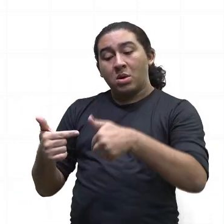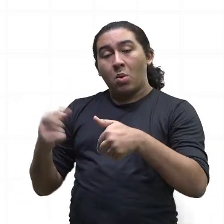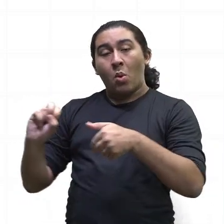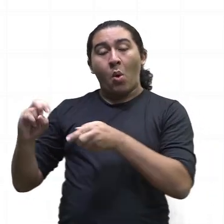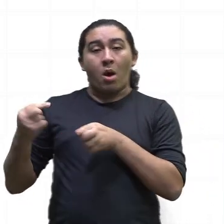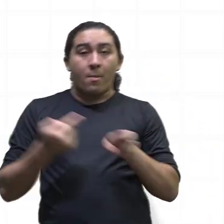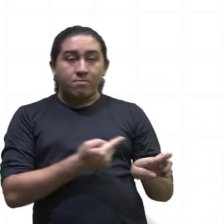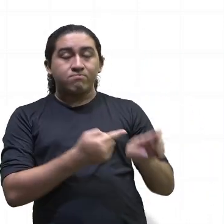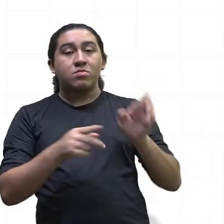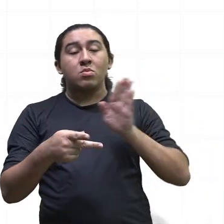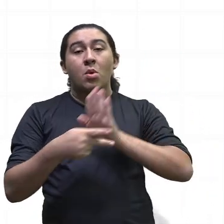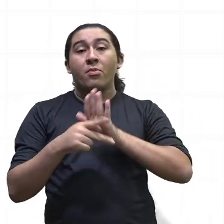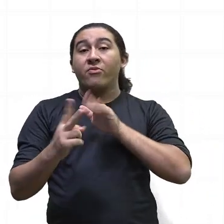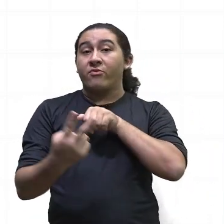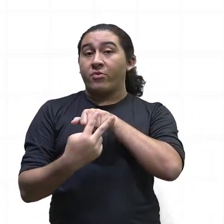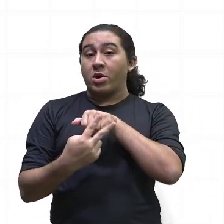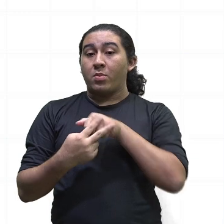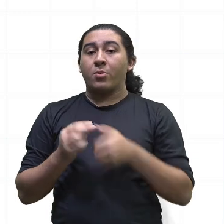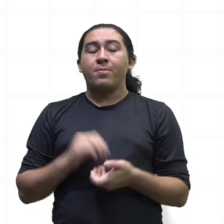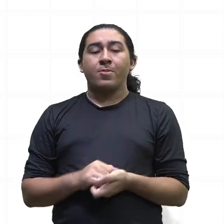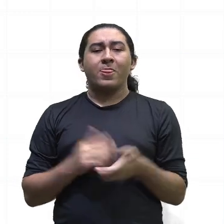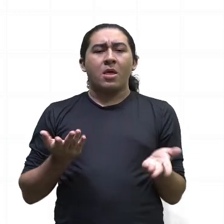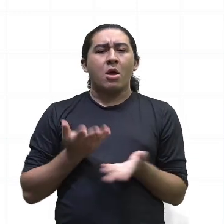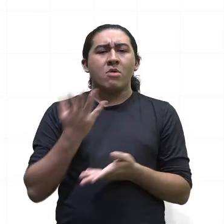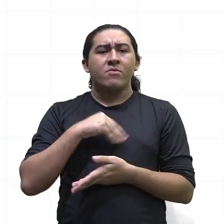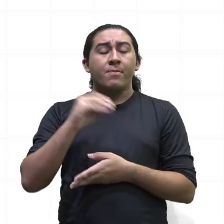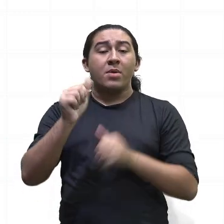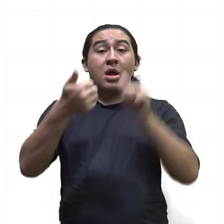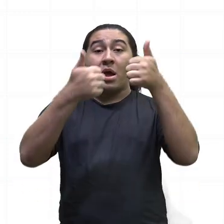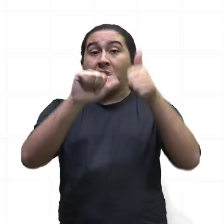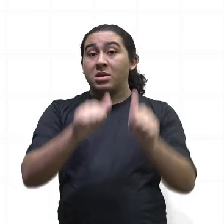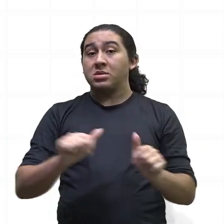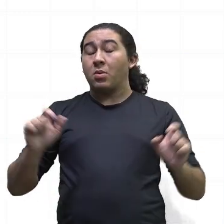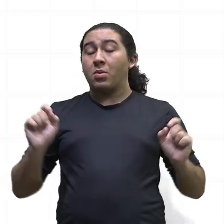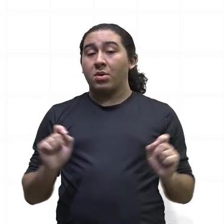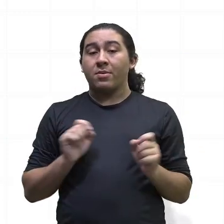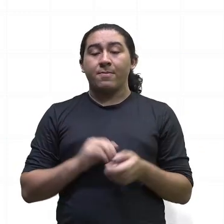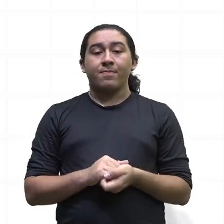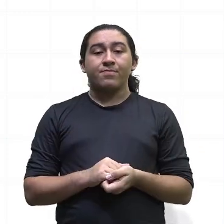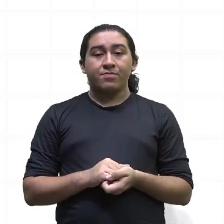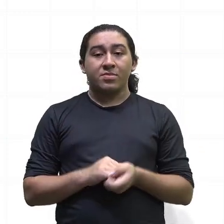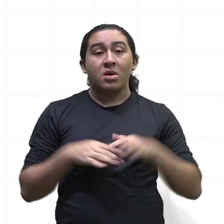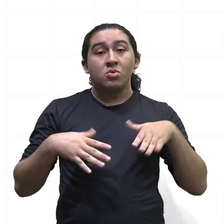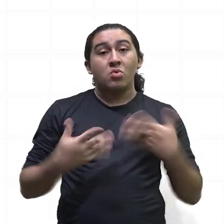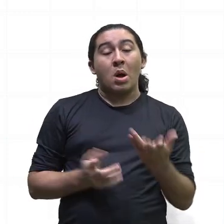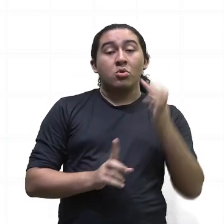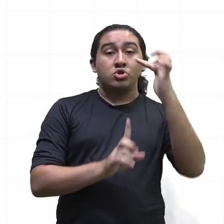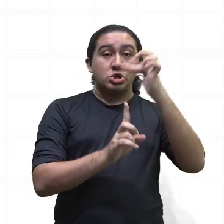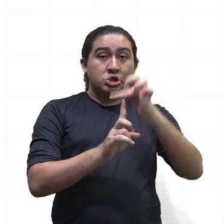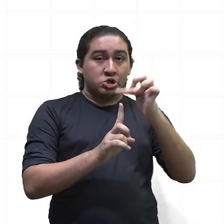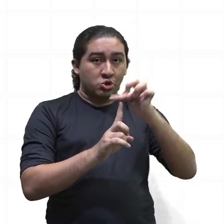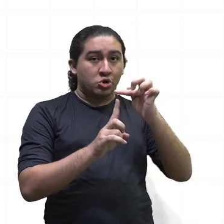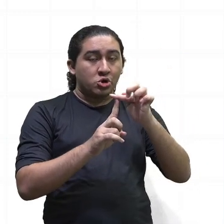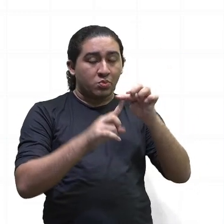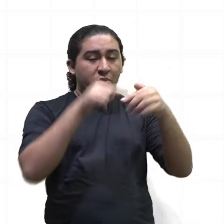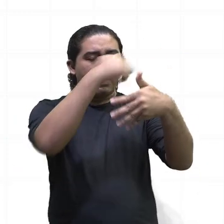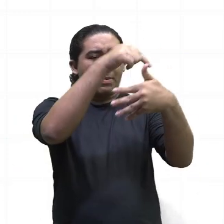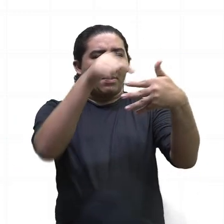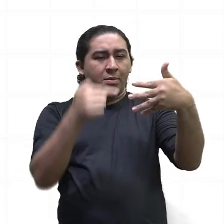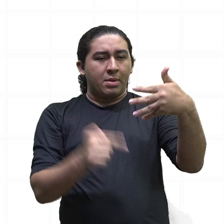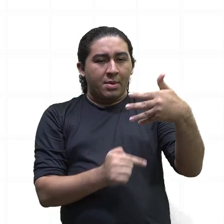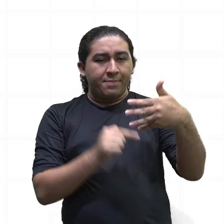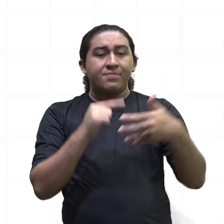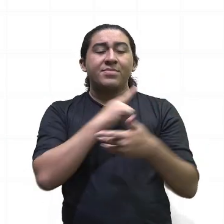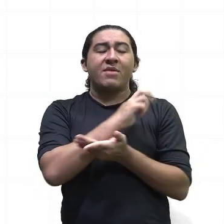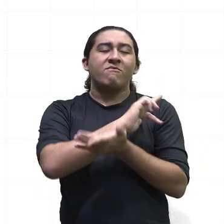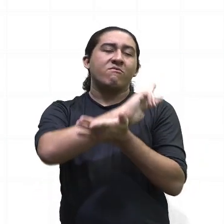verbo. Certo, gente? Então, agora vamos verificar, né, a classificação do sujeito. Nós